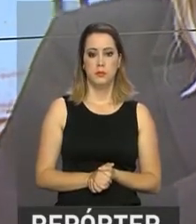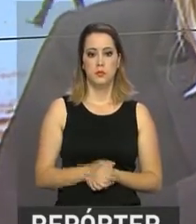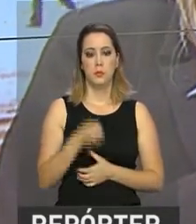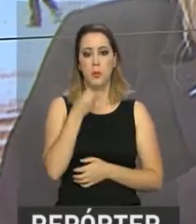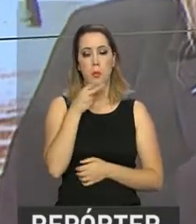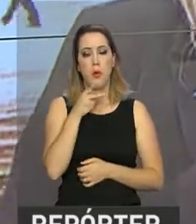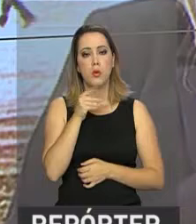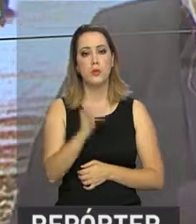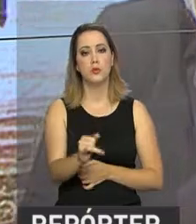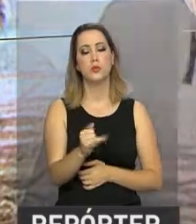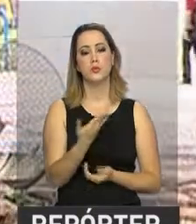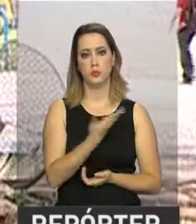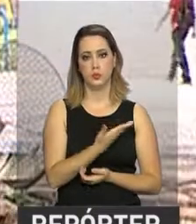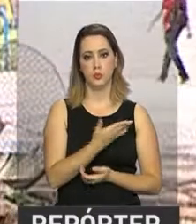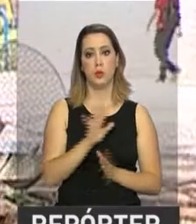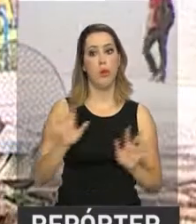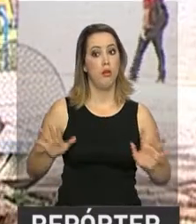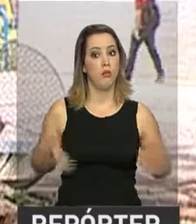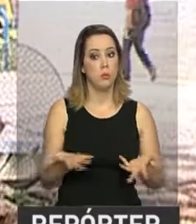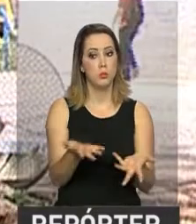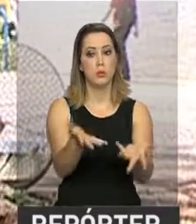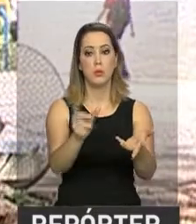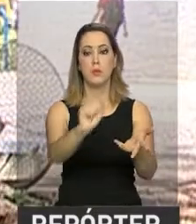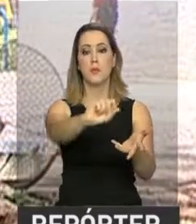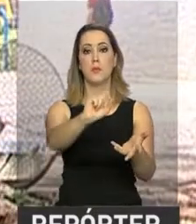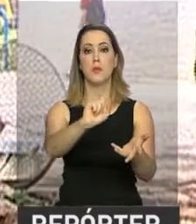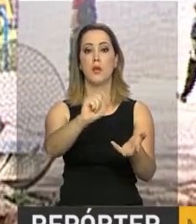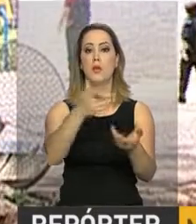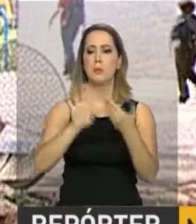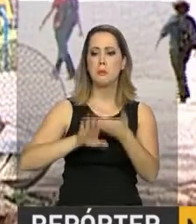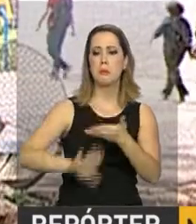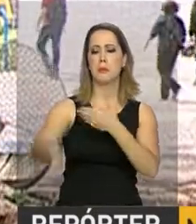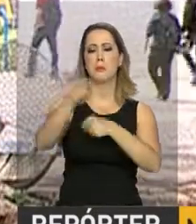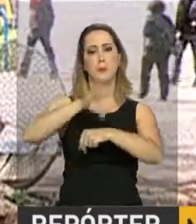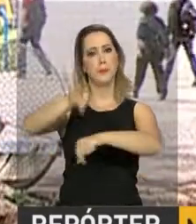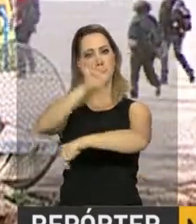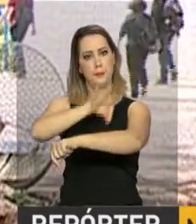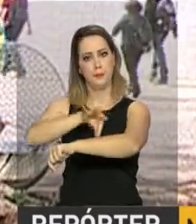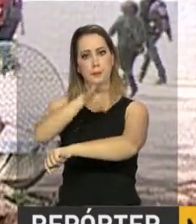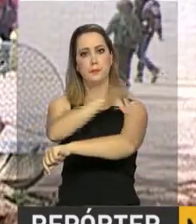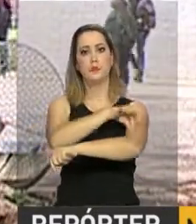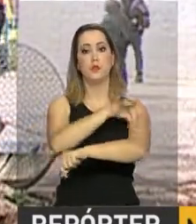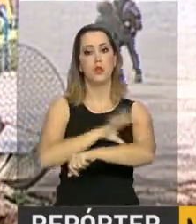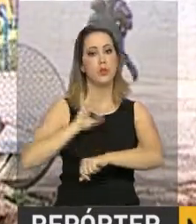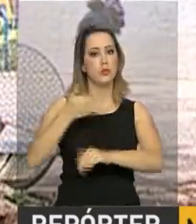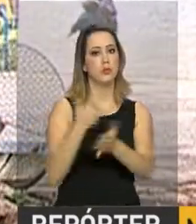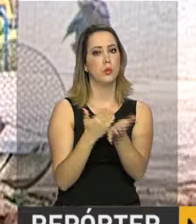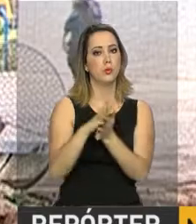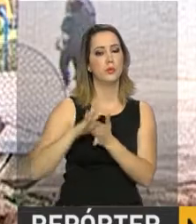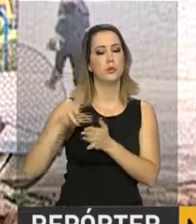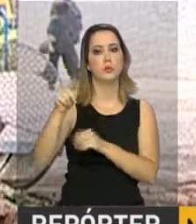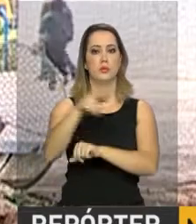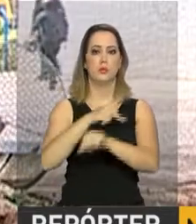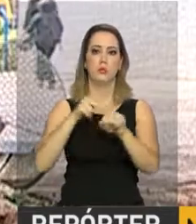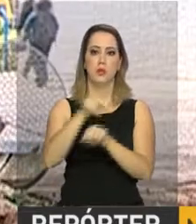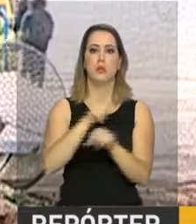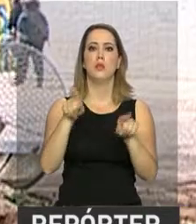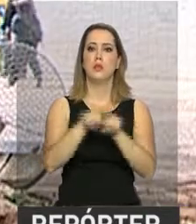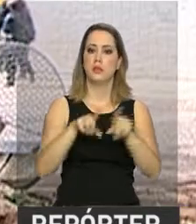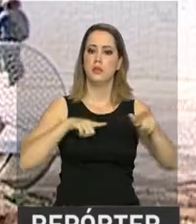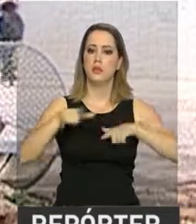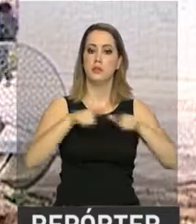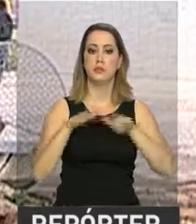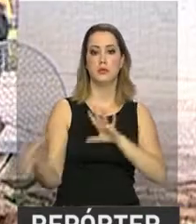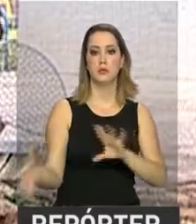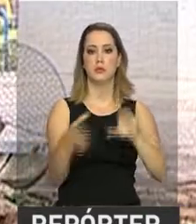Bom dia, Renata. A mobilização contra o mosquito Aedes aegypti já começou em todo o país e conta com ações